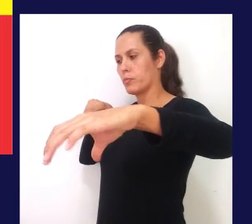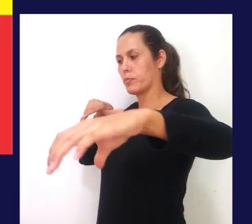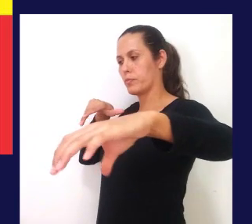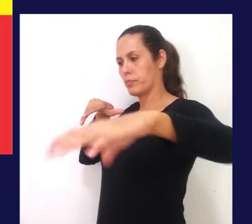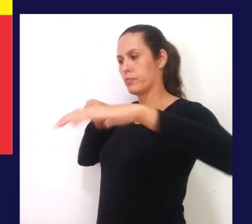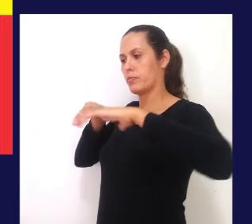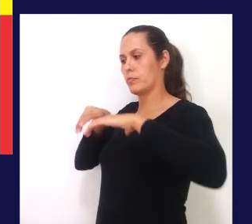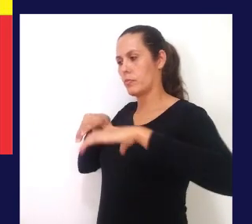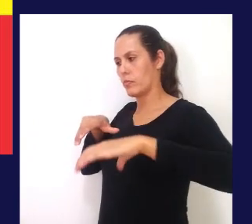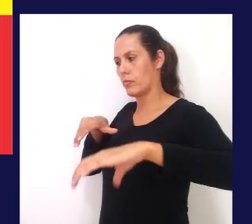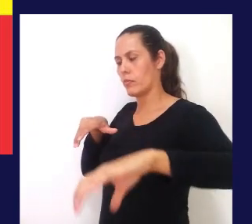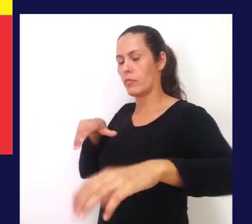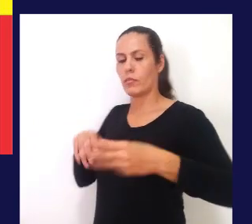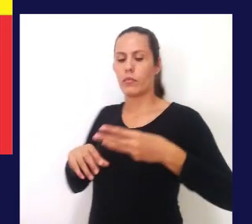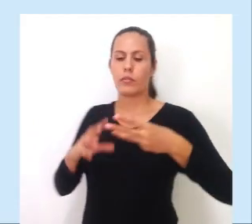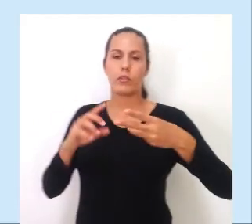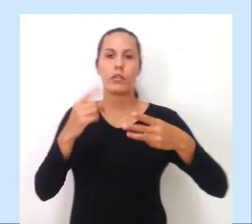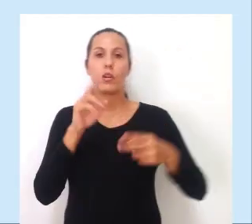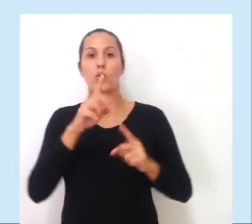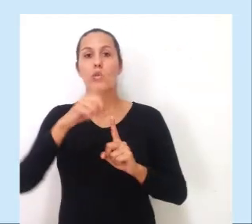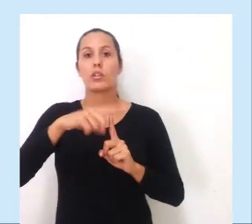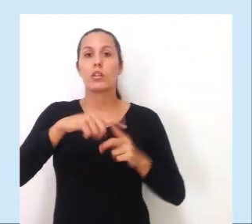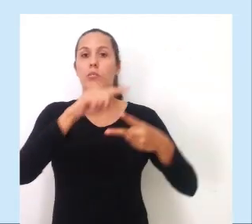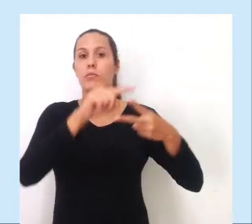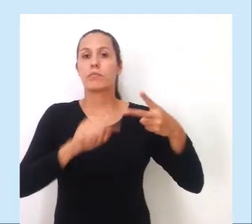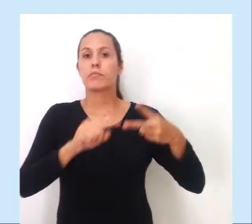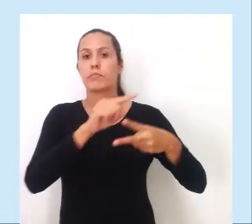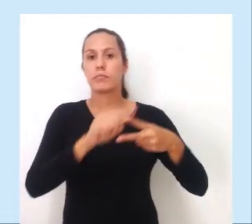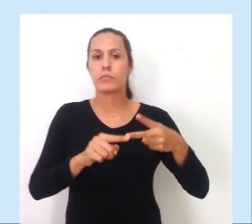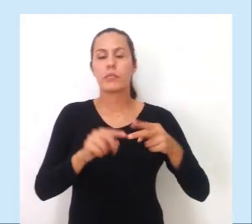o piroxogênio, que é feito, né, para